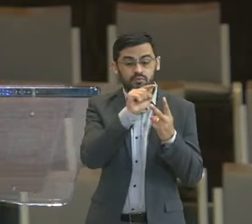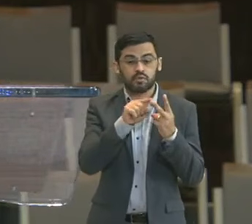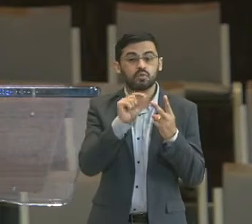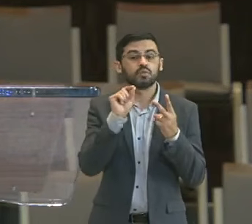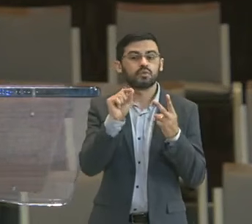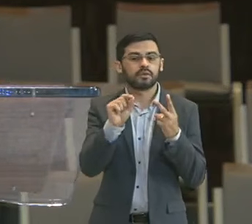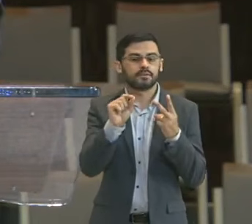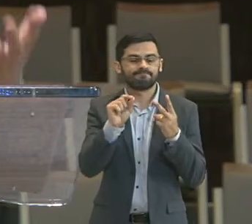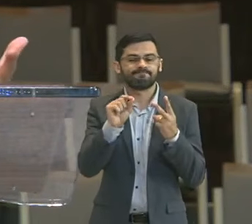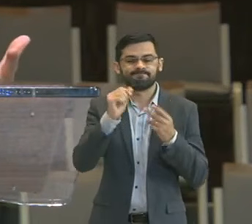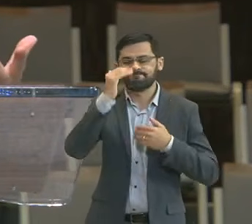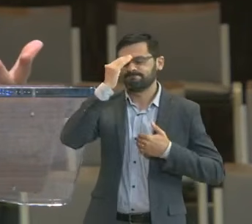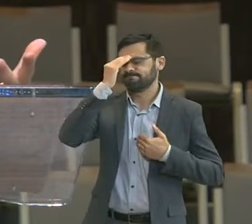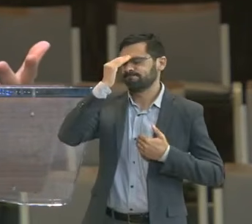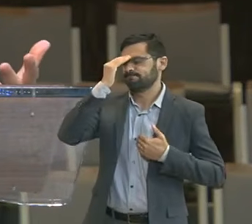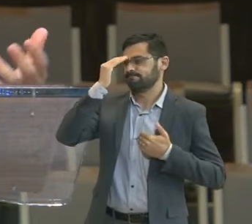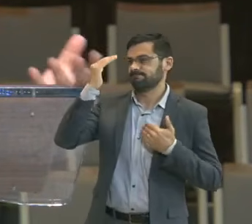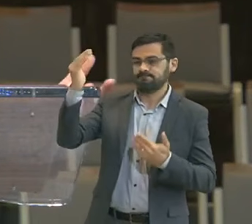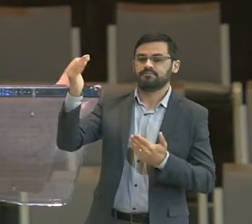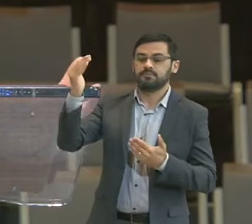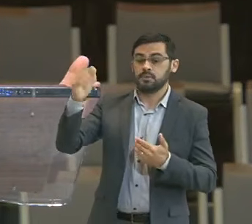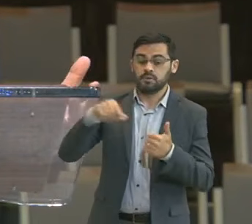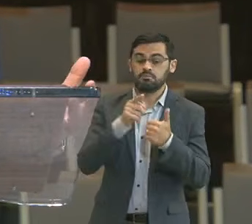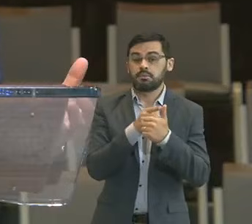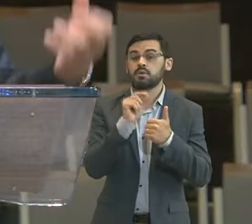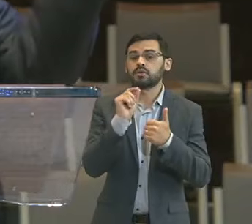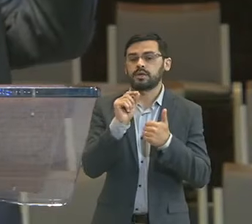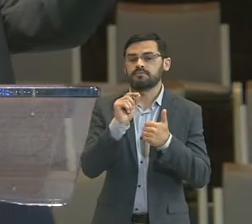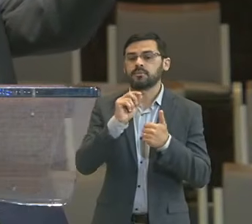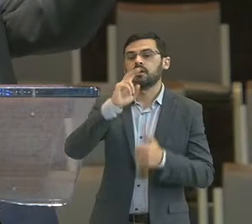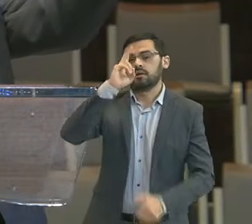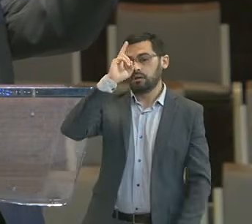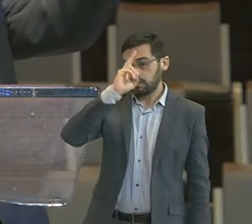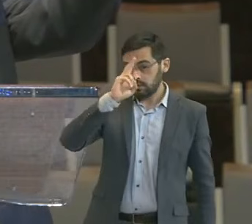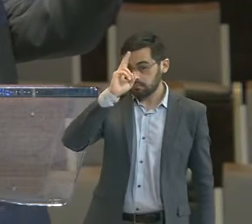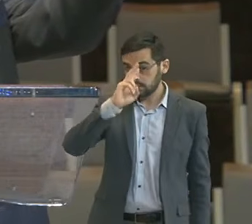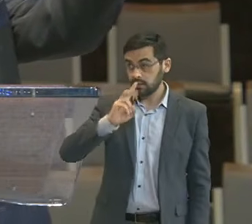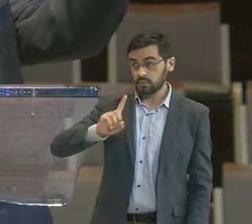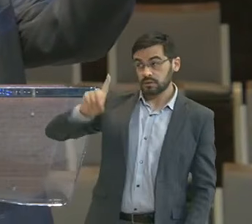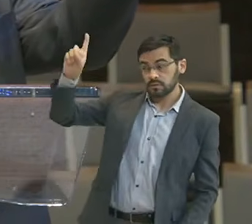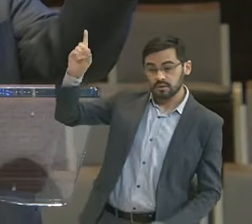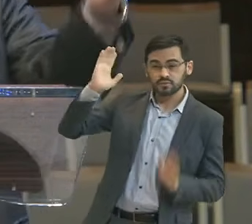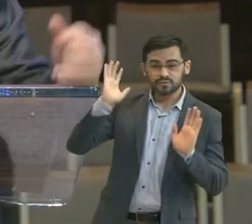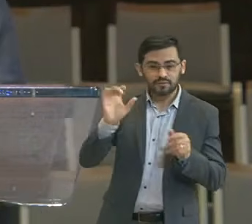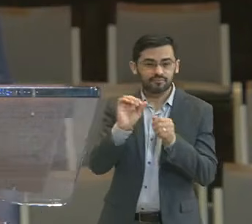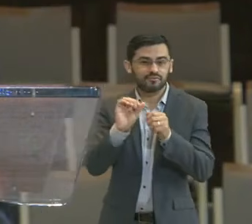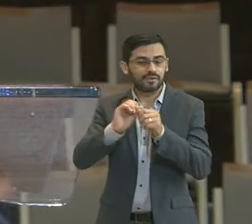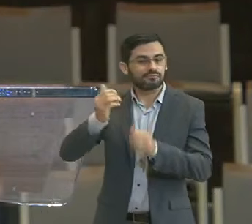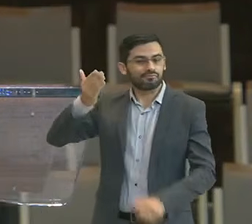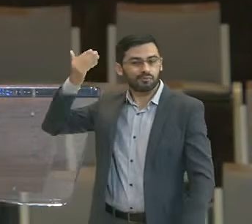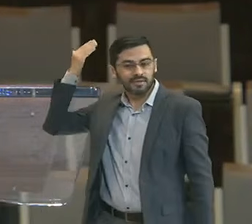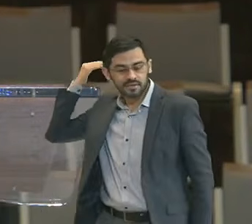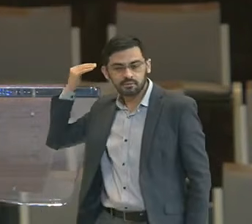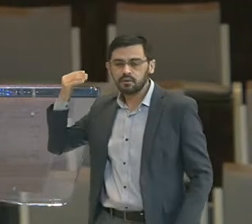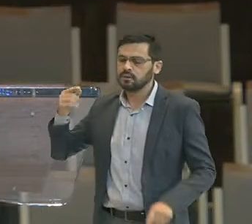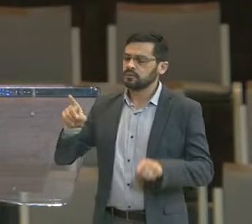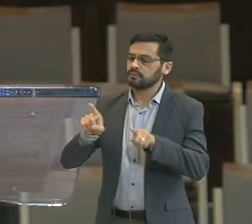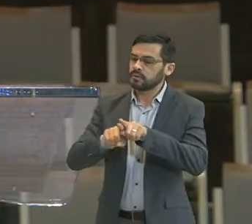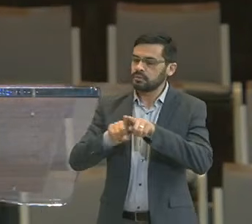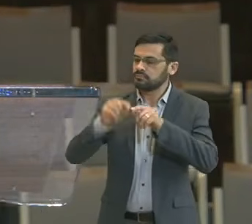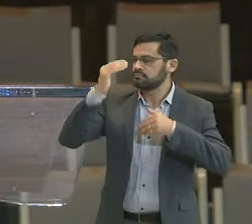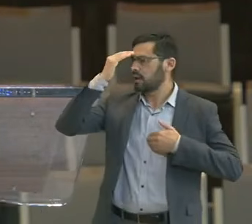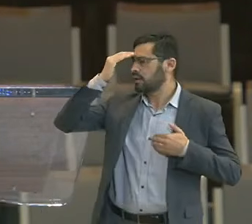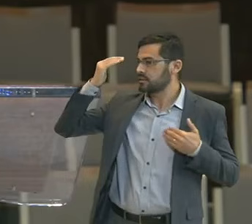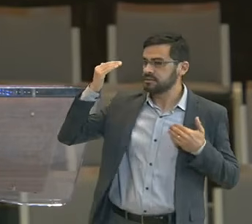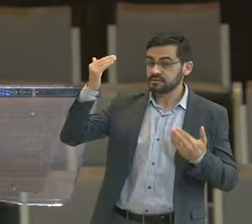era gratidão. Então o primeiro sentido era lembrar o que Deus já fez no passado e depois